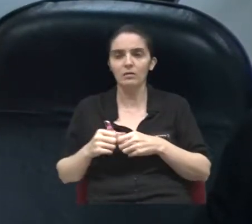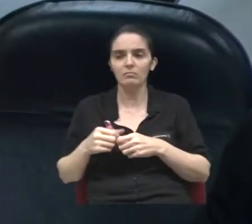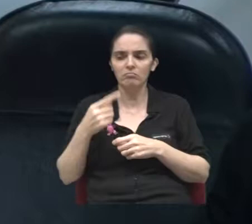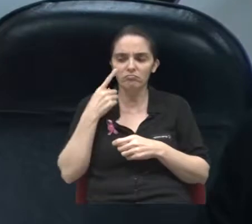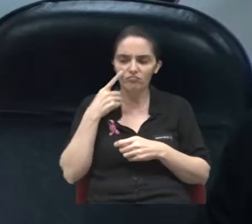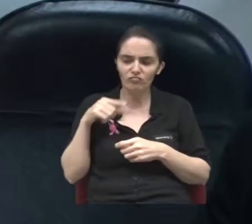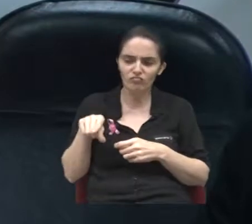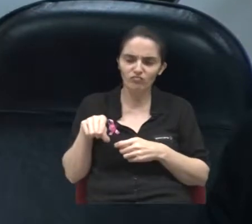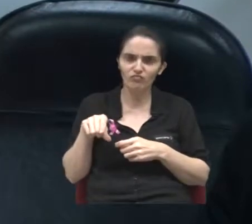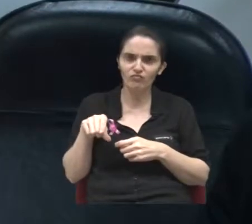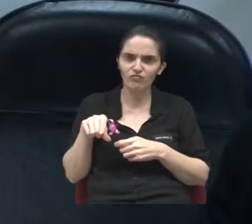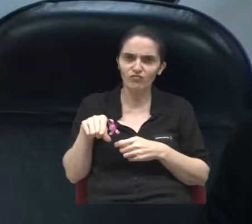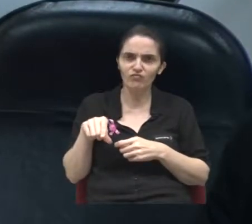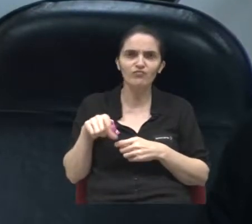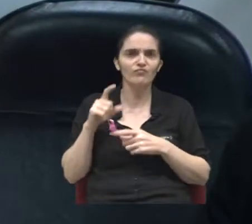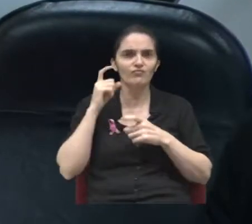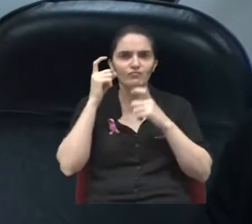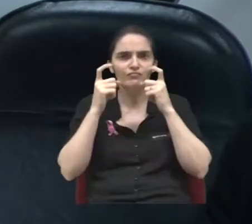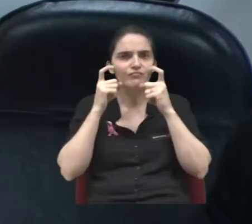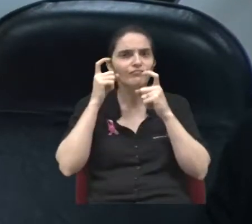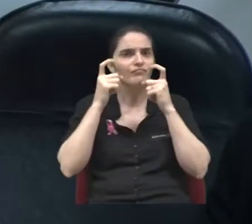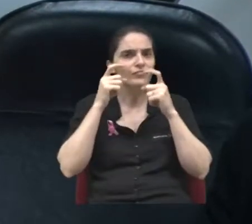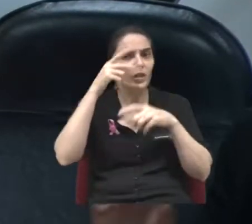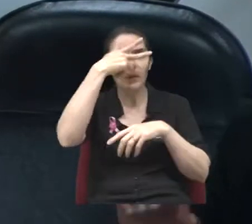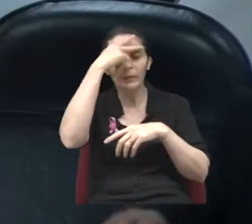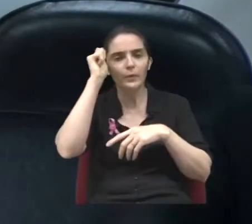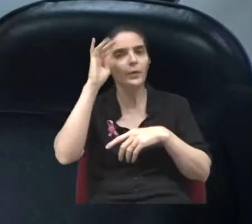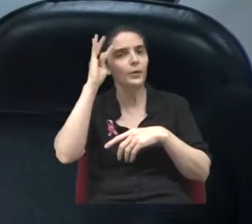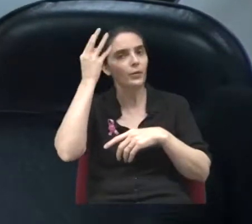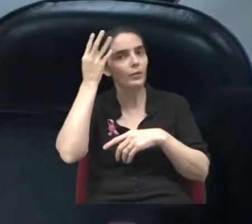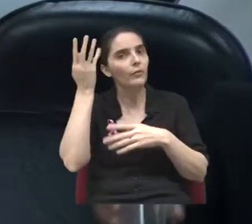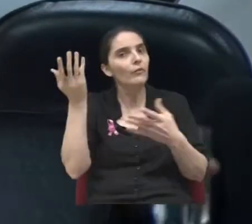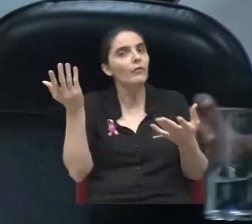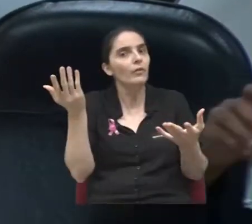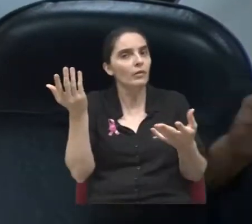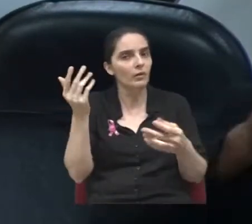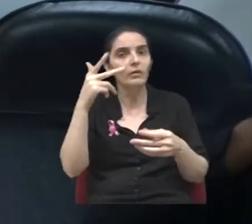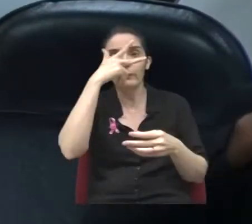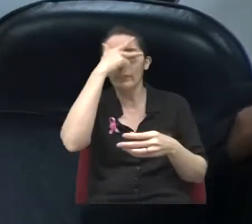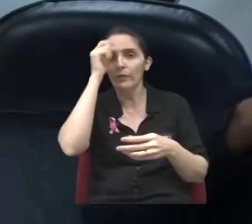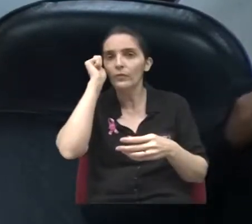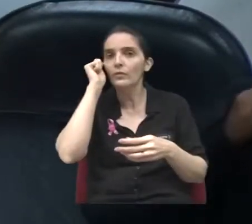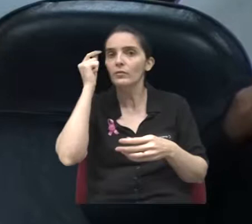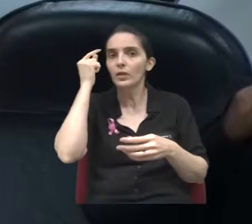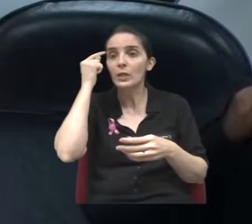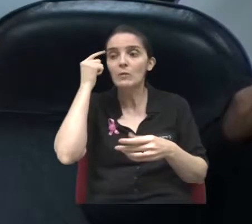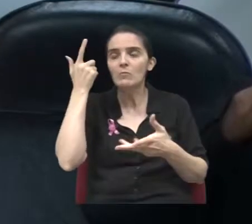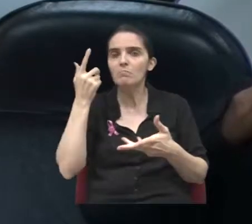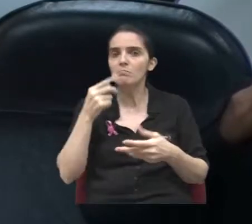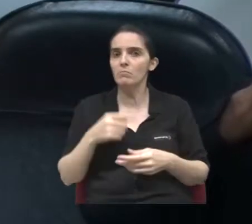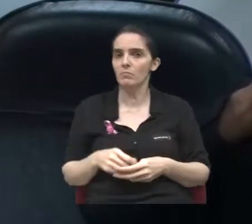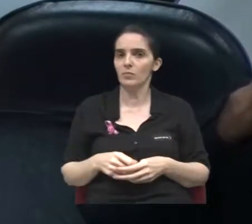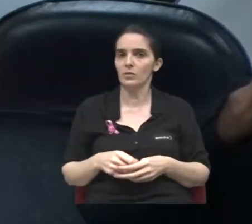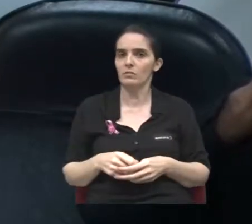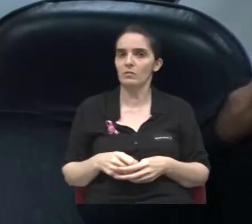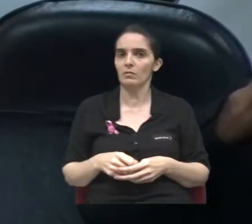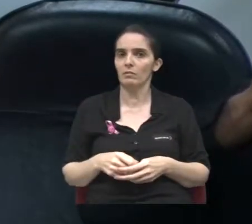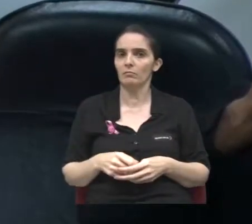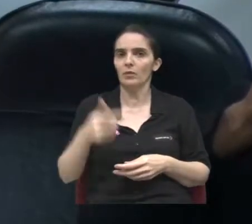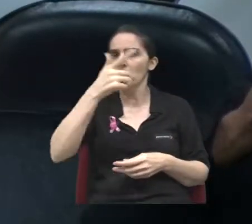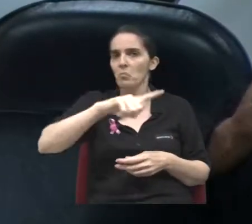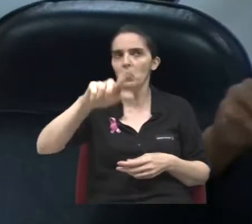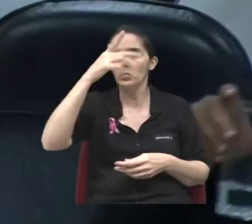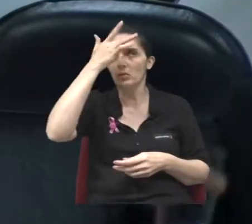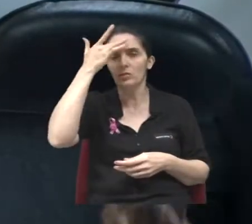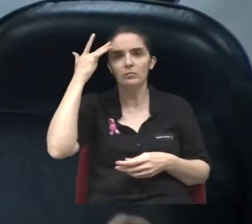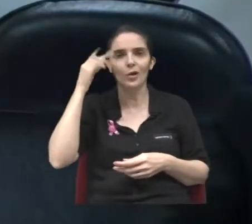que está ali. Mas a prefeitura vai ter que resolver isso. É a prefeitura que vai ter que comprar um espaço. Outra pessoa não pode ser um vereador. Quem é